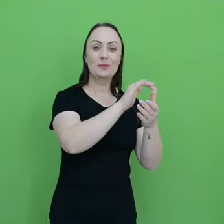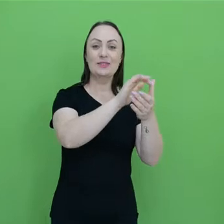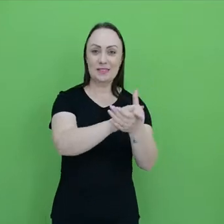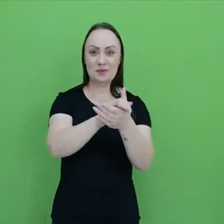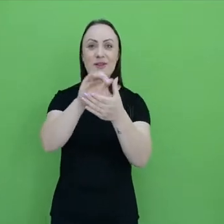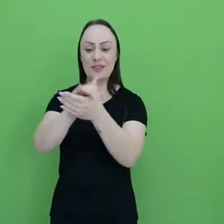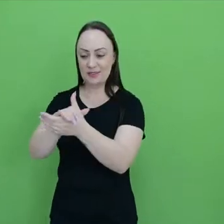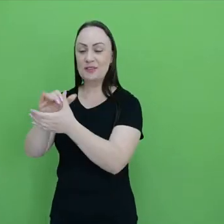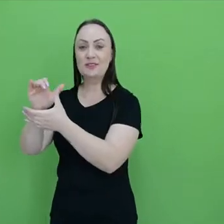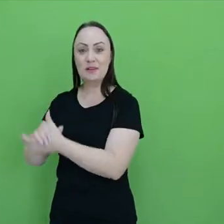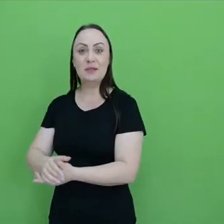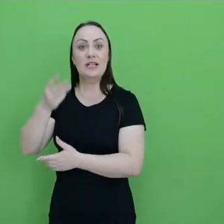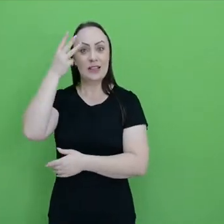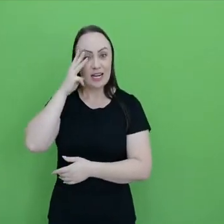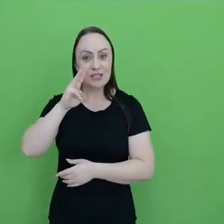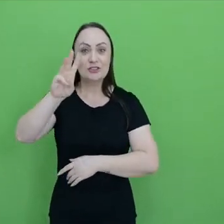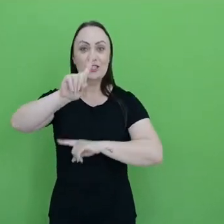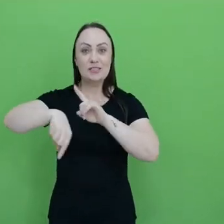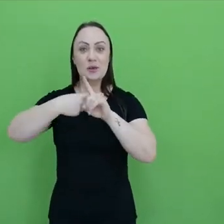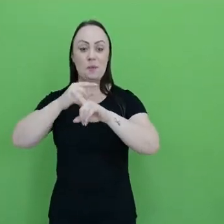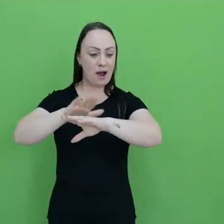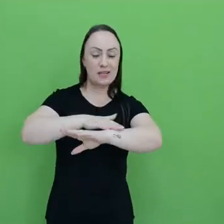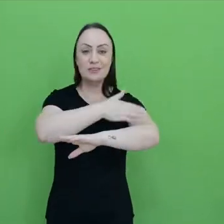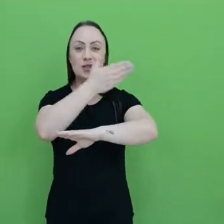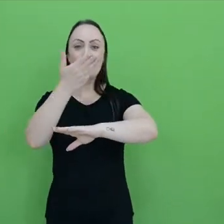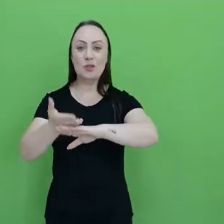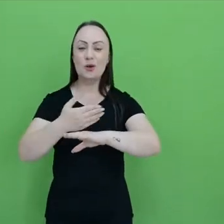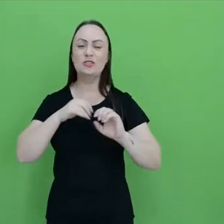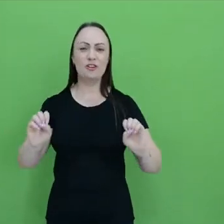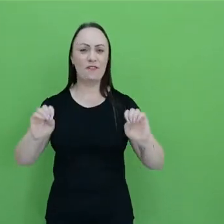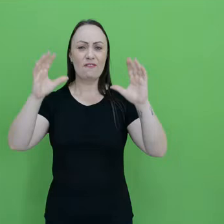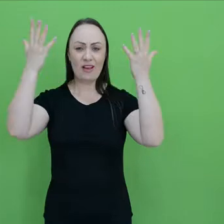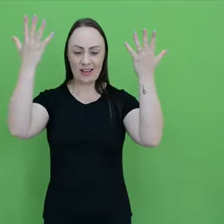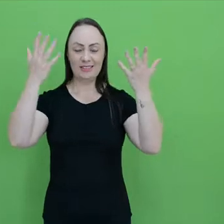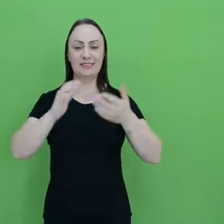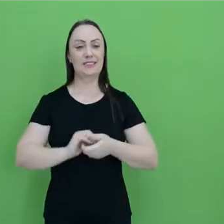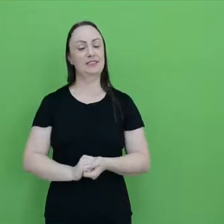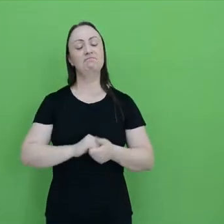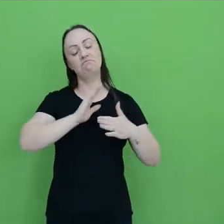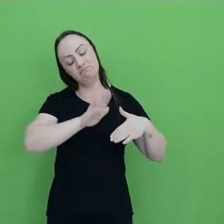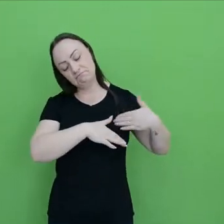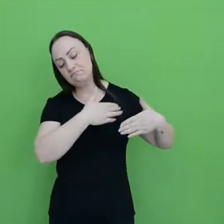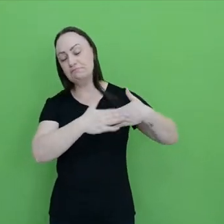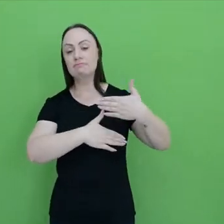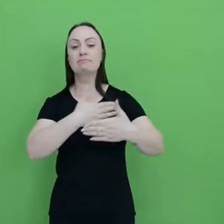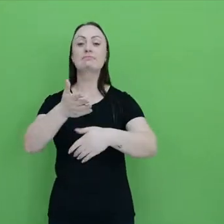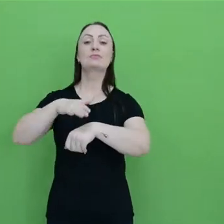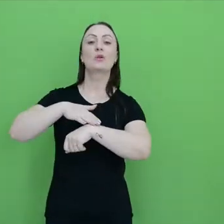do outro. 3 dias e 3 noites de muita festa. E o tempo foi